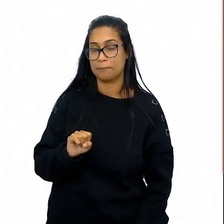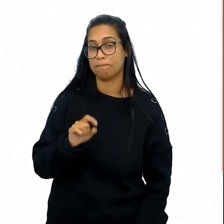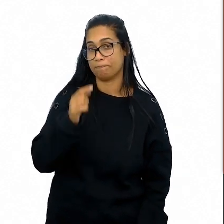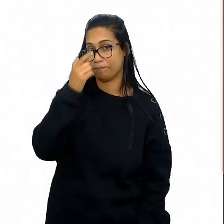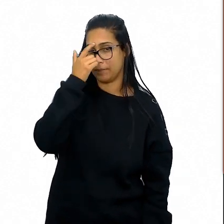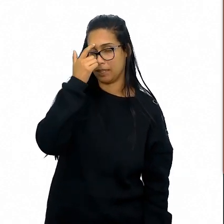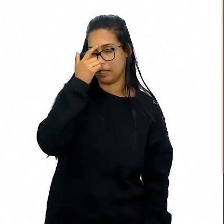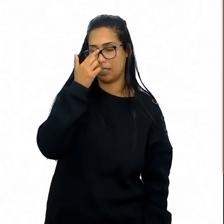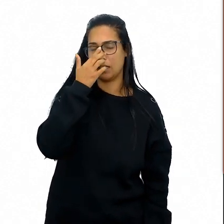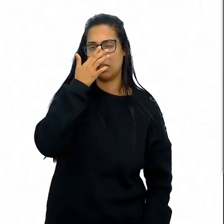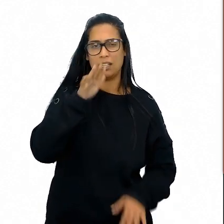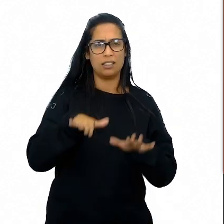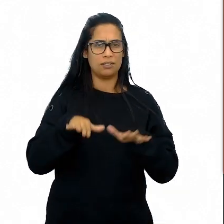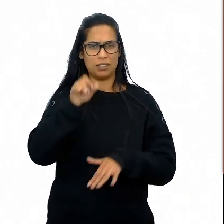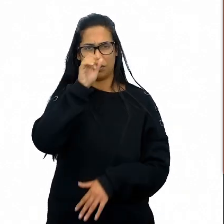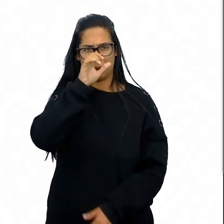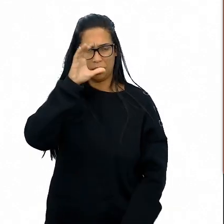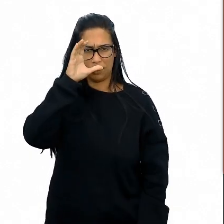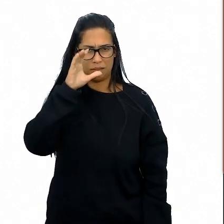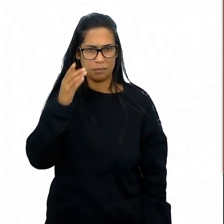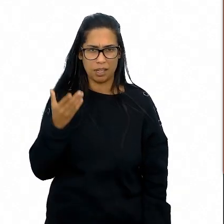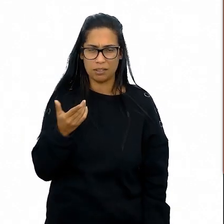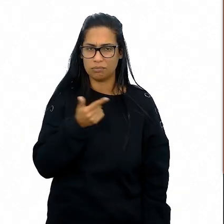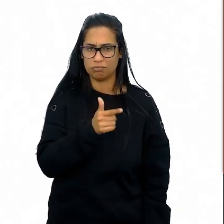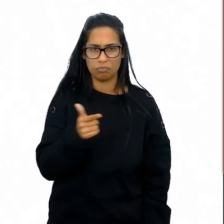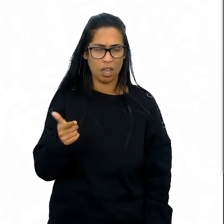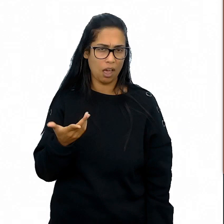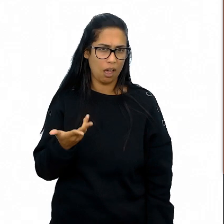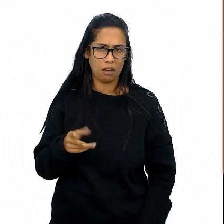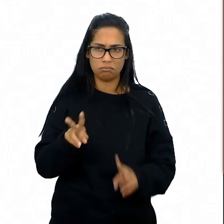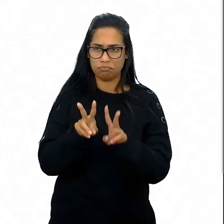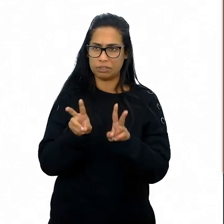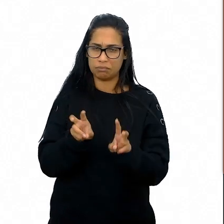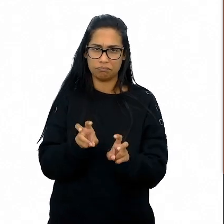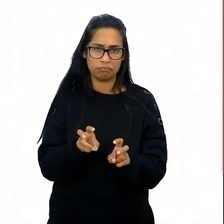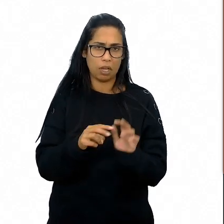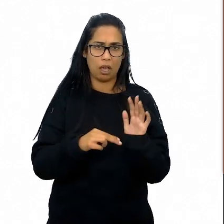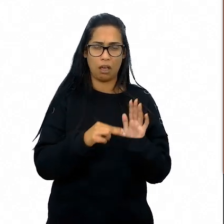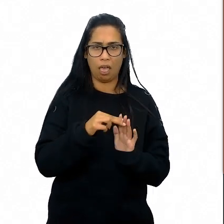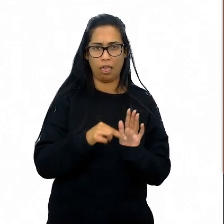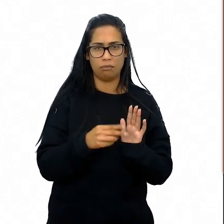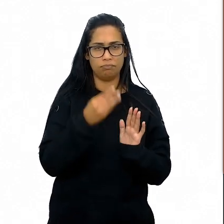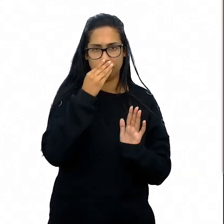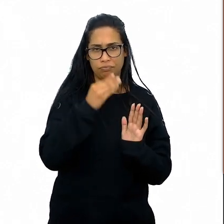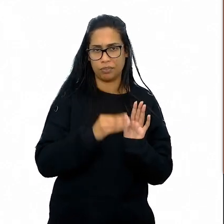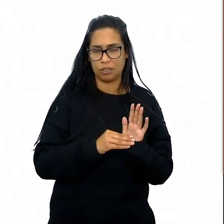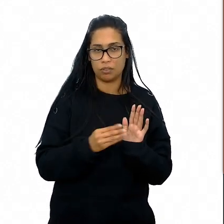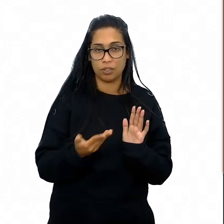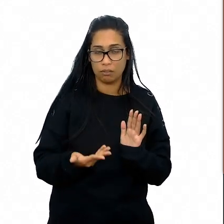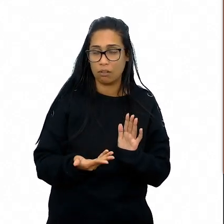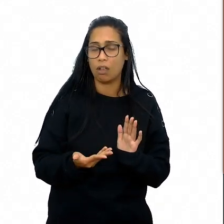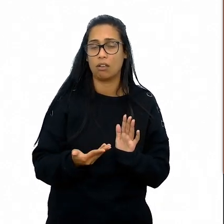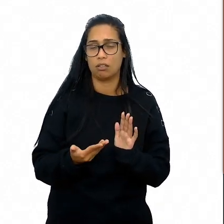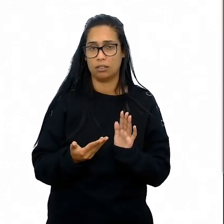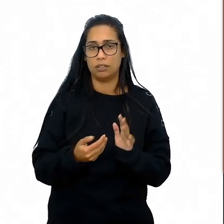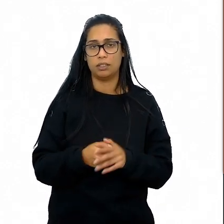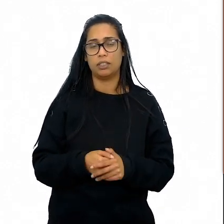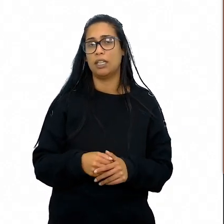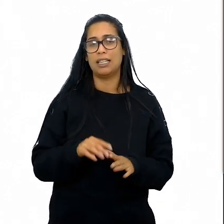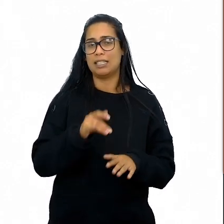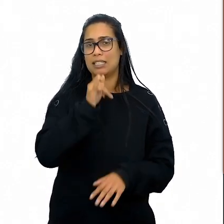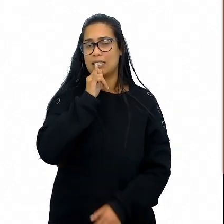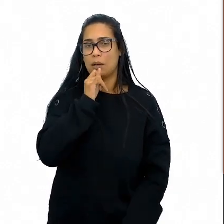tenho esse esse conhecimento horizontal do conteúdo ou seja o que os meus estudantes tiveram de